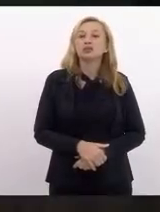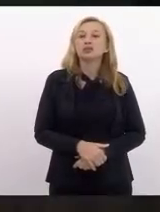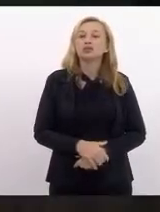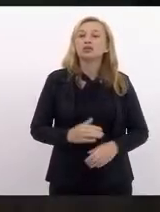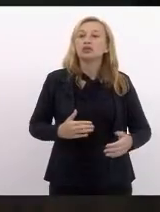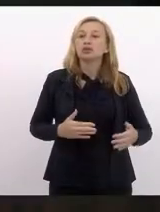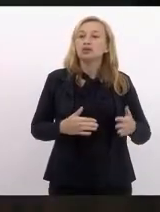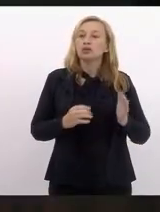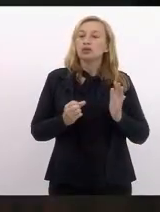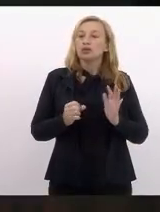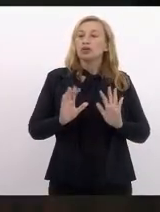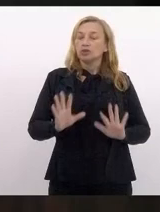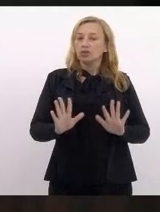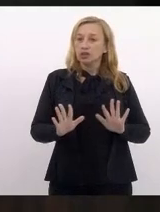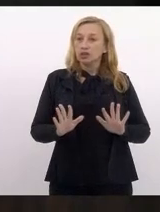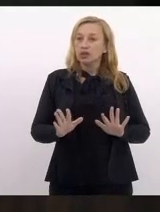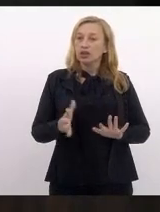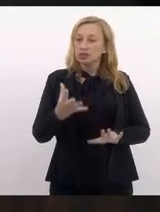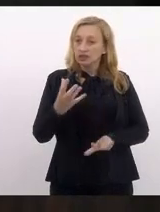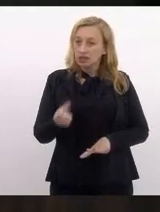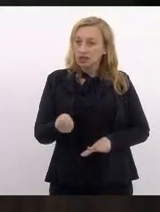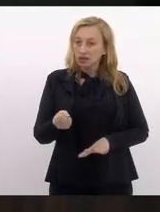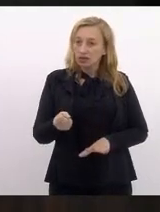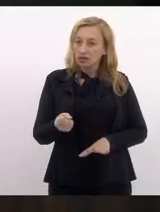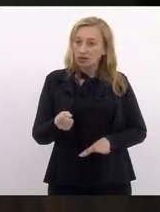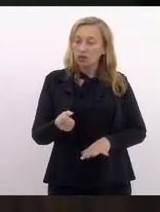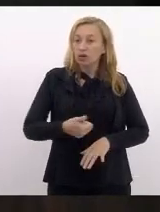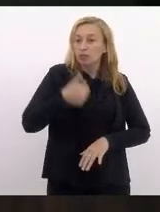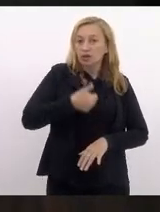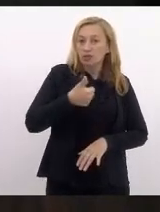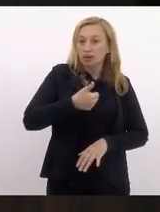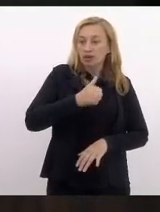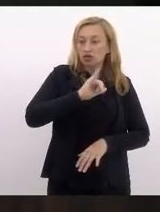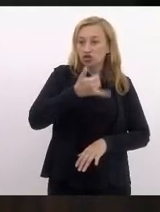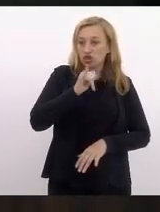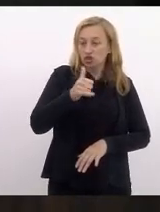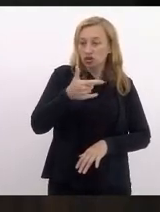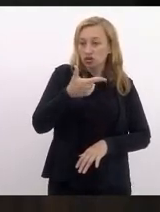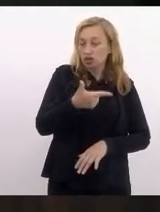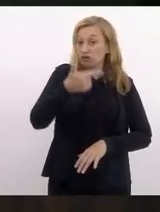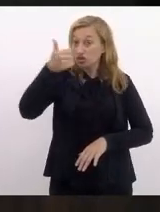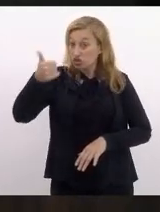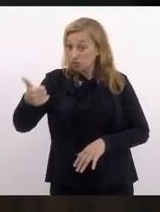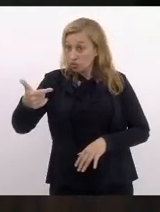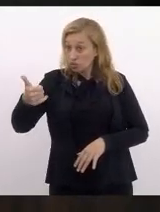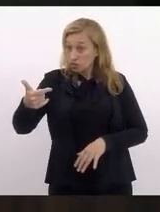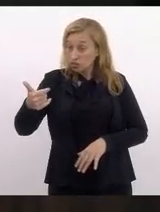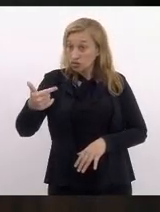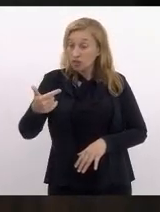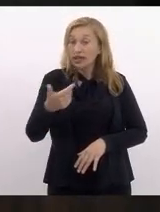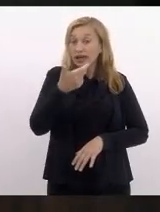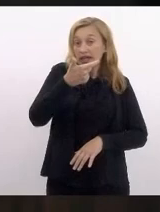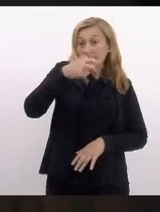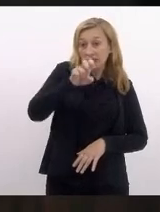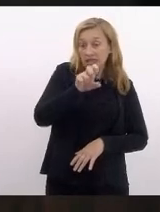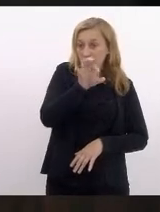impacta considerável em a partir de primeiro de janeiro de 22 entraria quinze por cento cinquenta